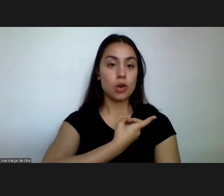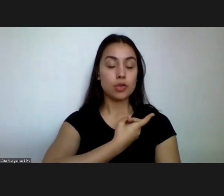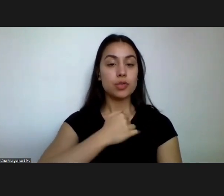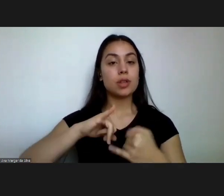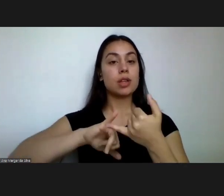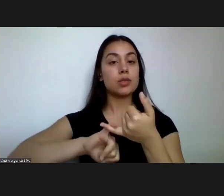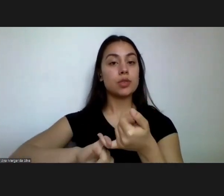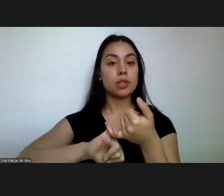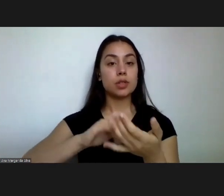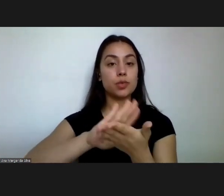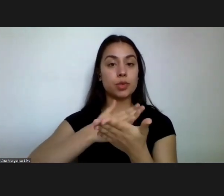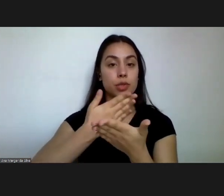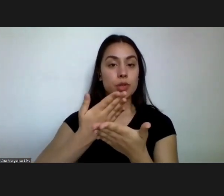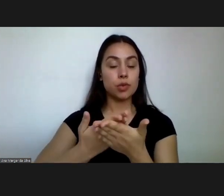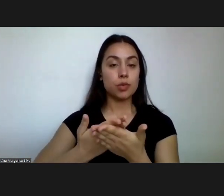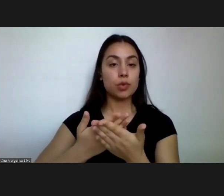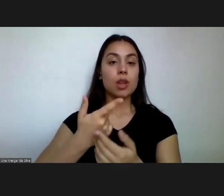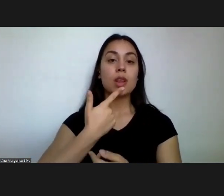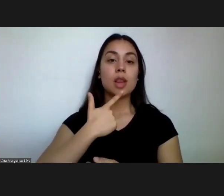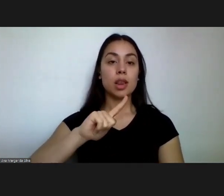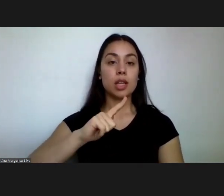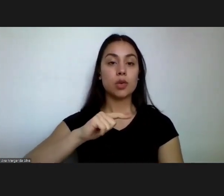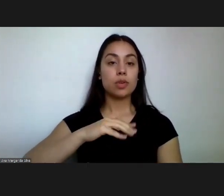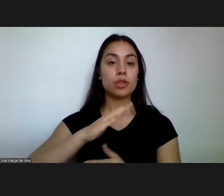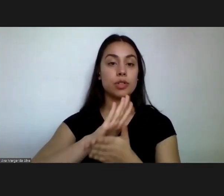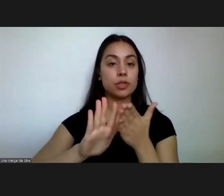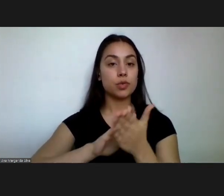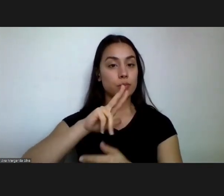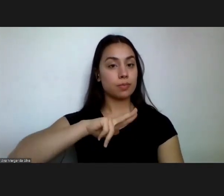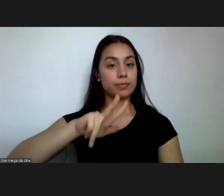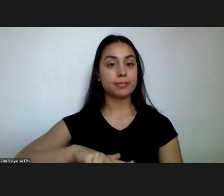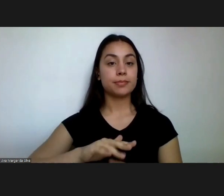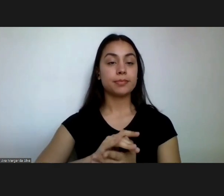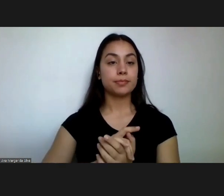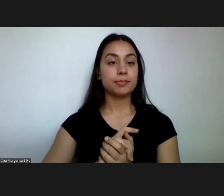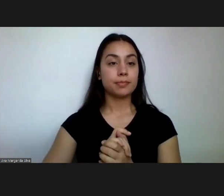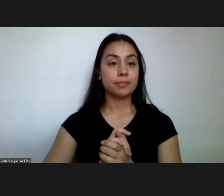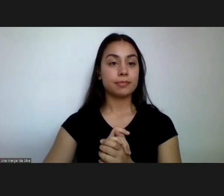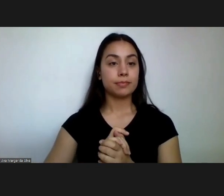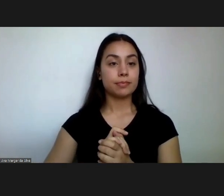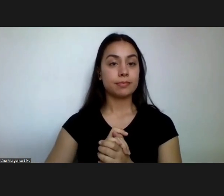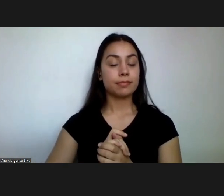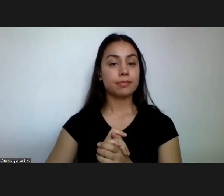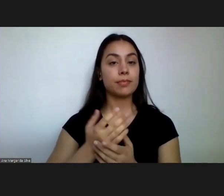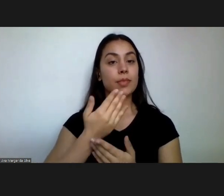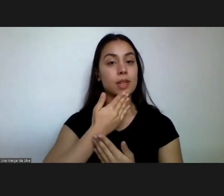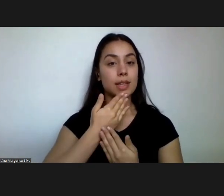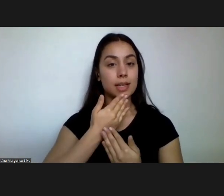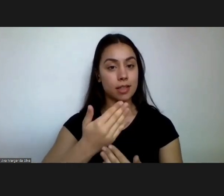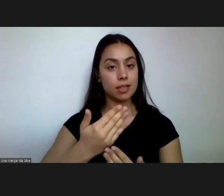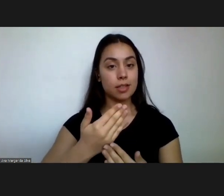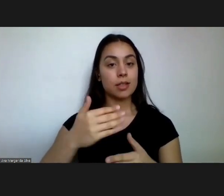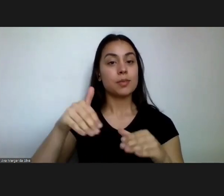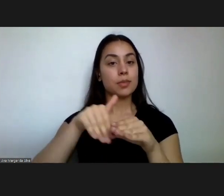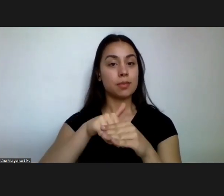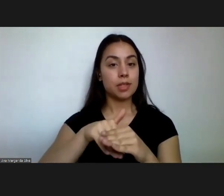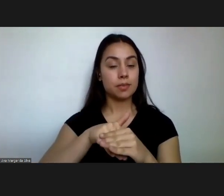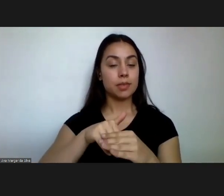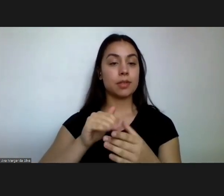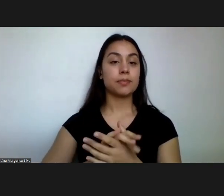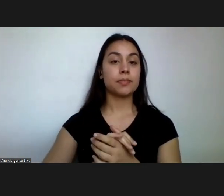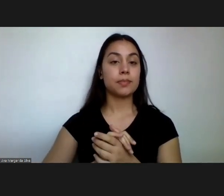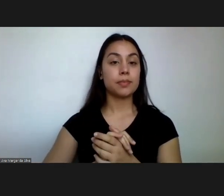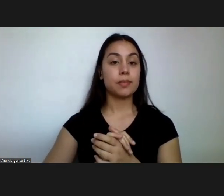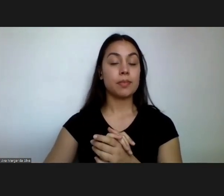Tradutores e Intérpretes da Língua Gestual Portuguesa, a quem desde já agradecemos a participação. Informamos